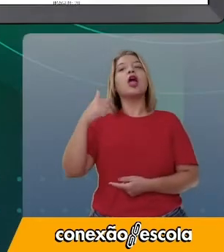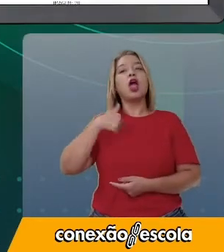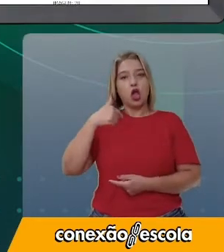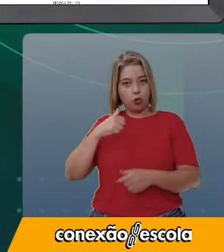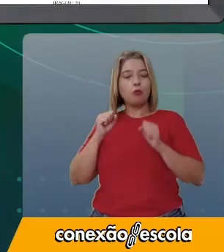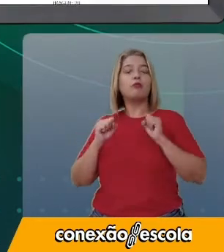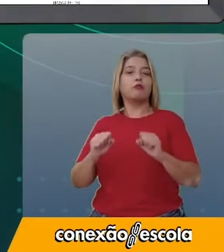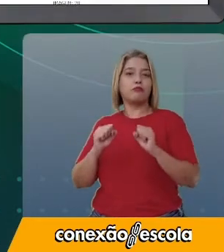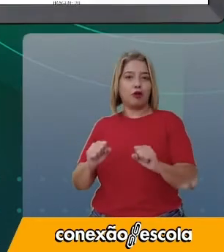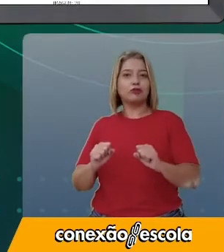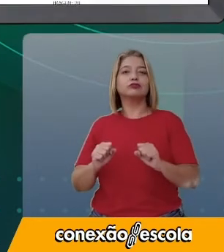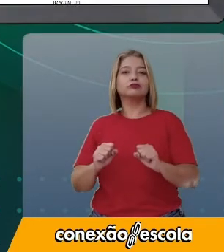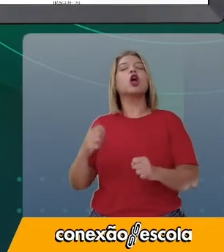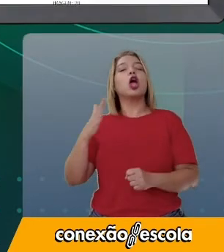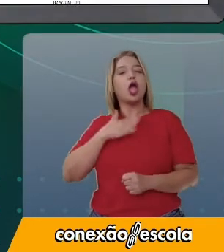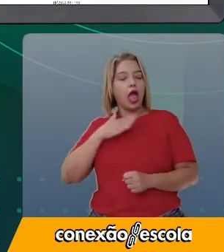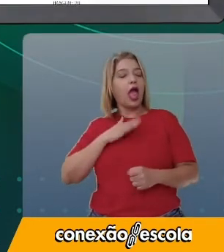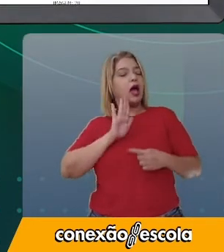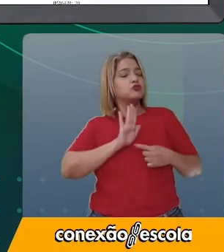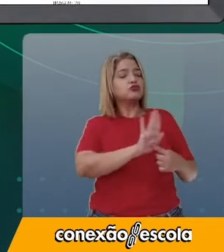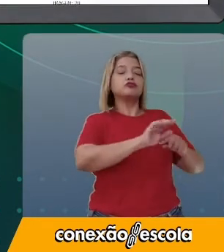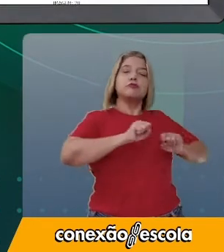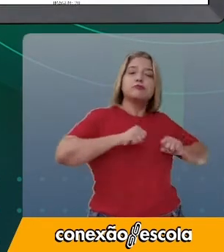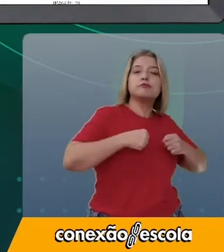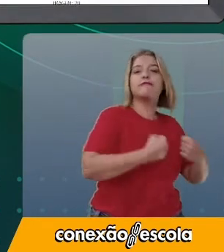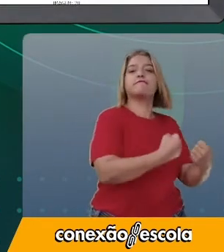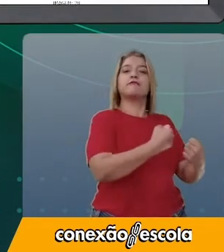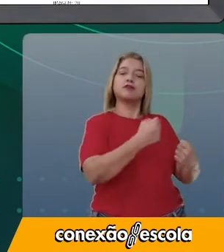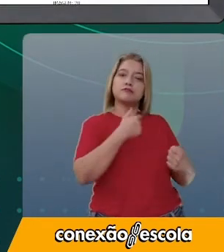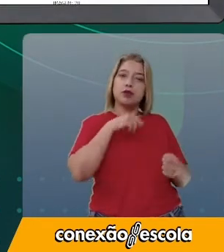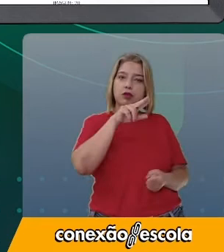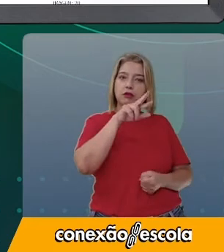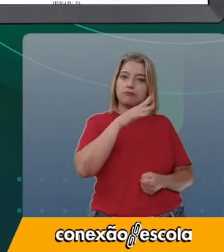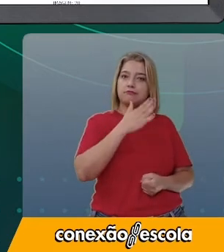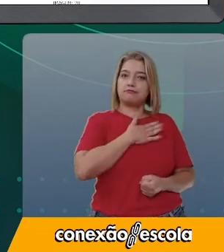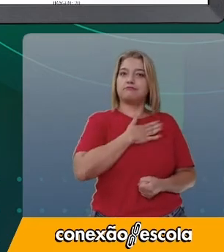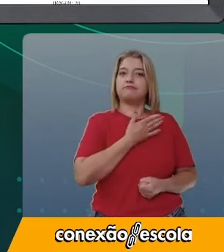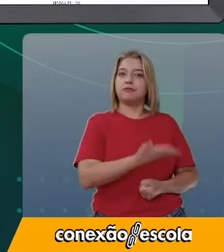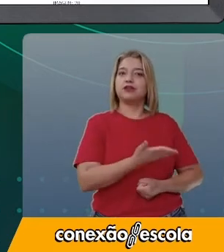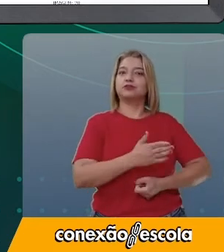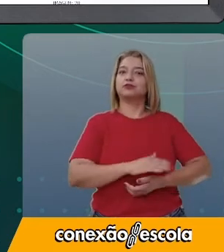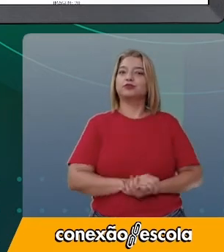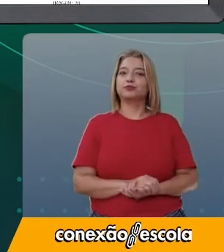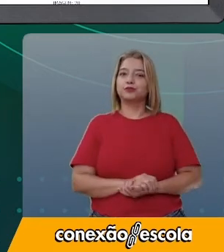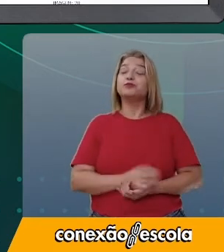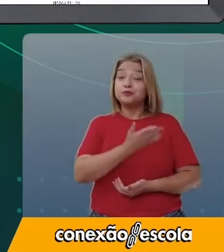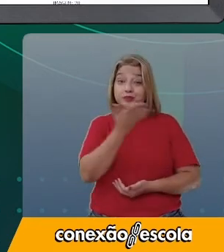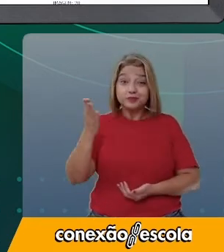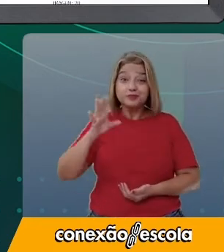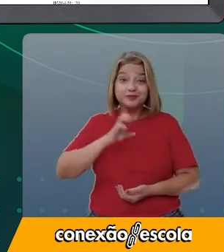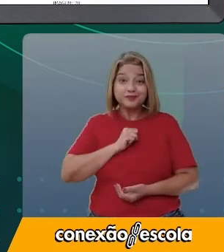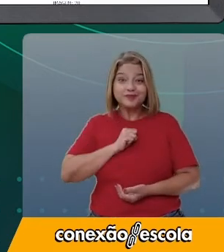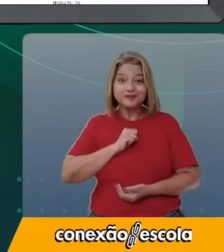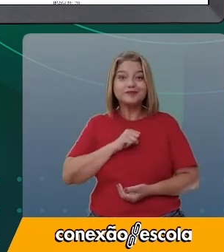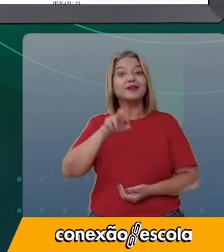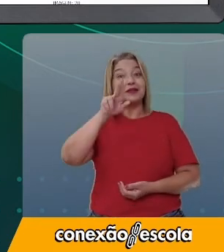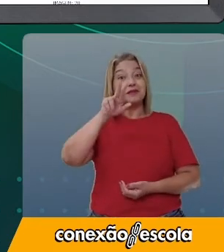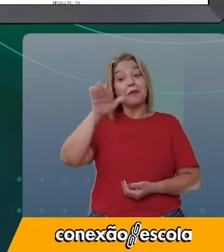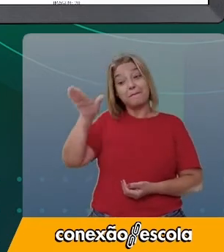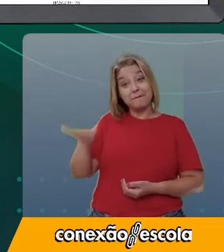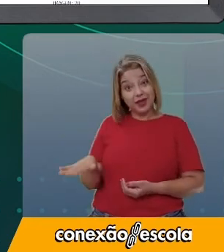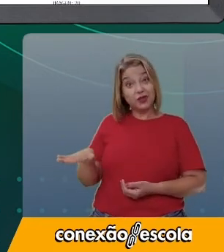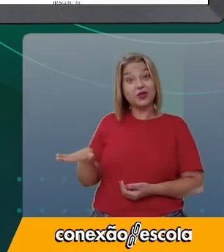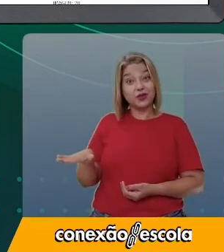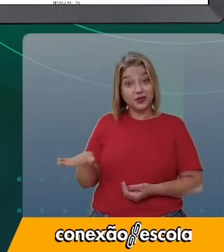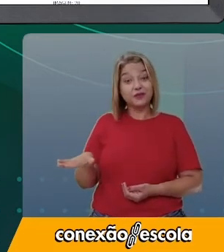outros, não. Então, eu defendo meu irmão com unhas e dentes. Gostaram? Irmão menor.